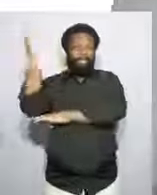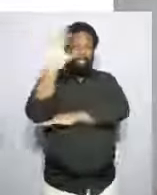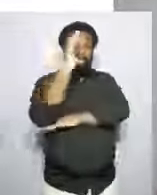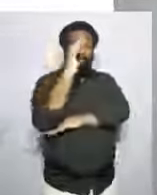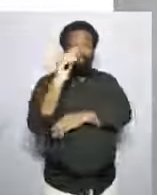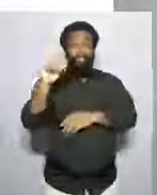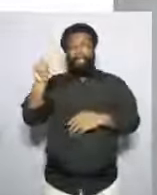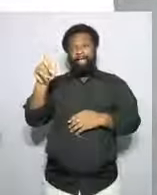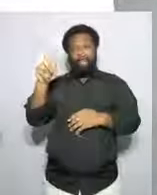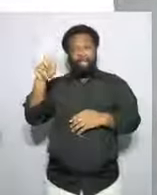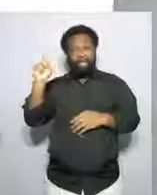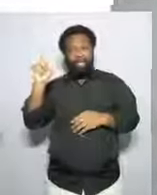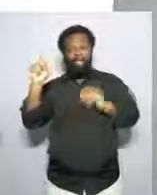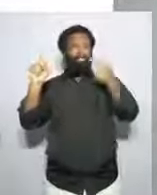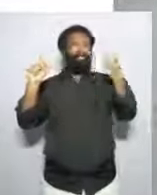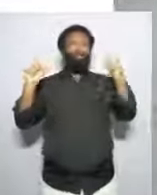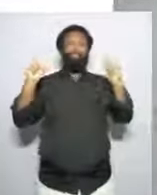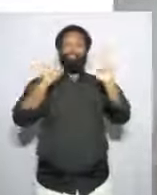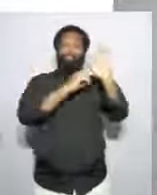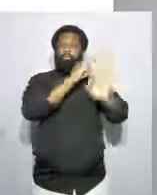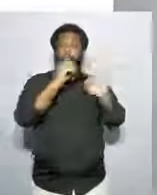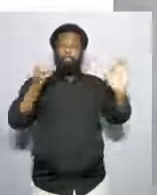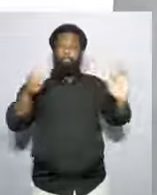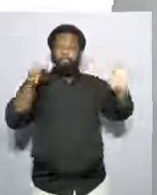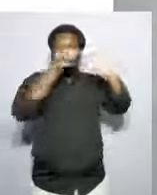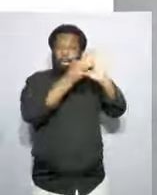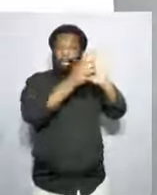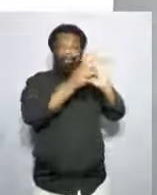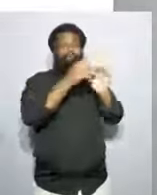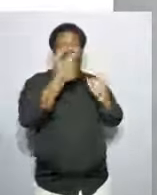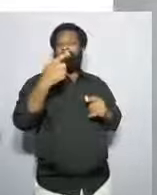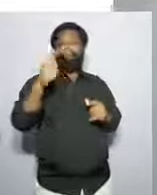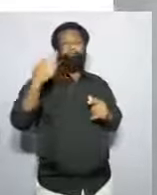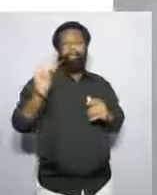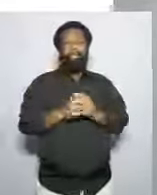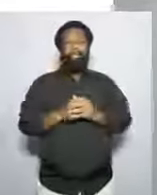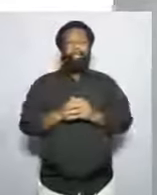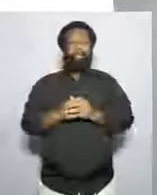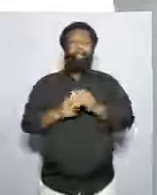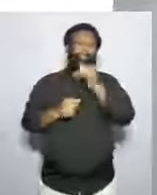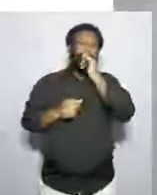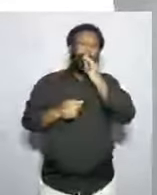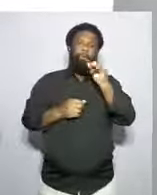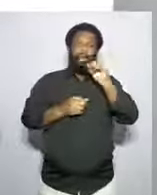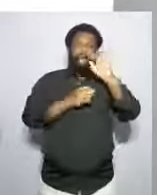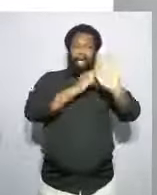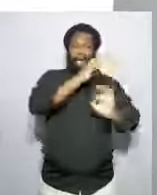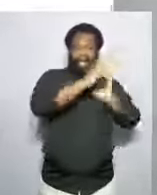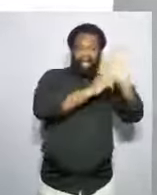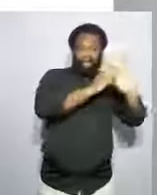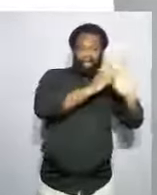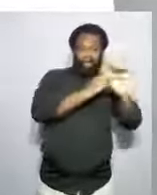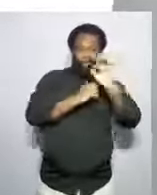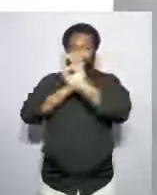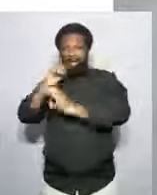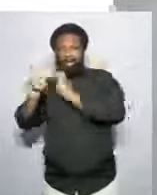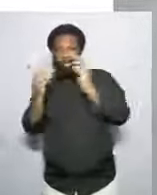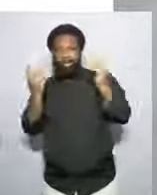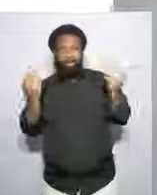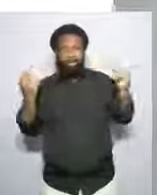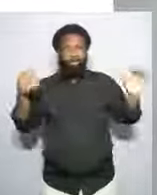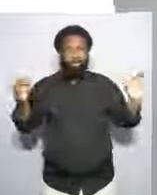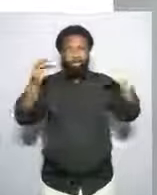se ligar a outros elementos químicos, nem a átomos de mesmo elemento químico, nem a